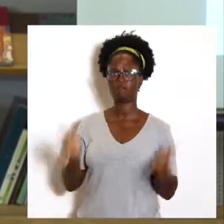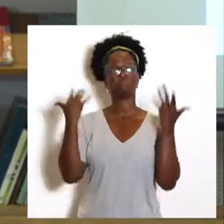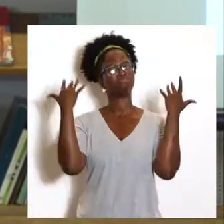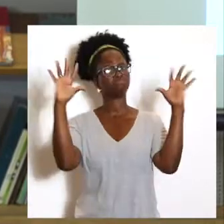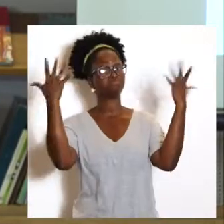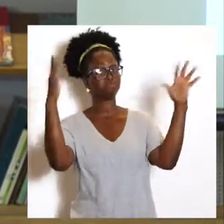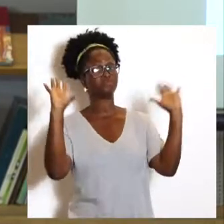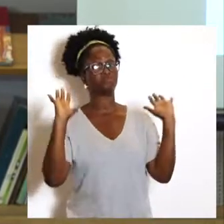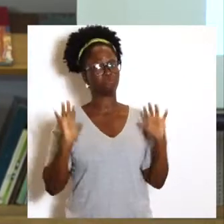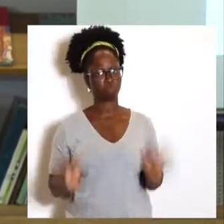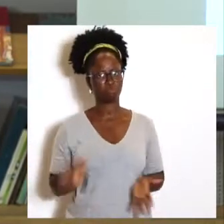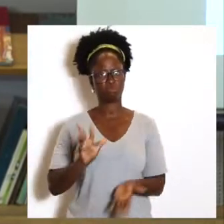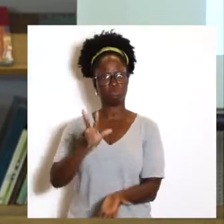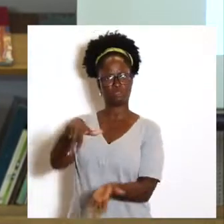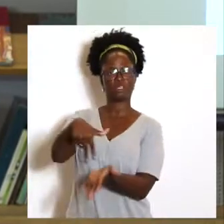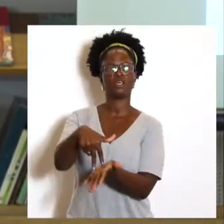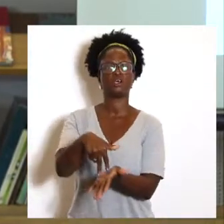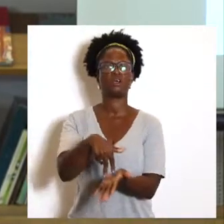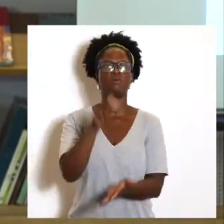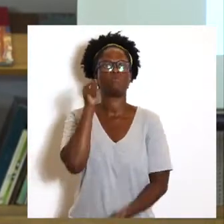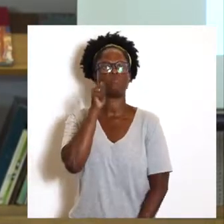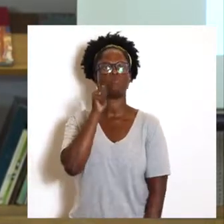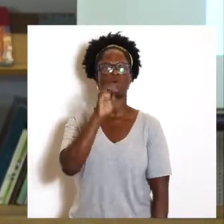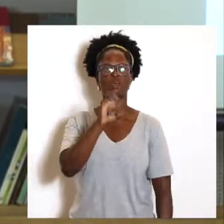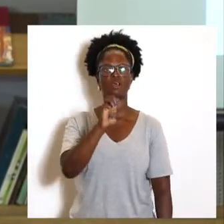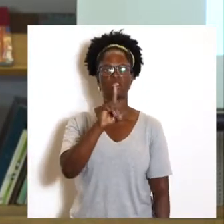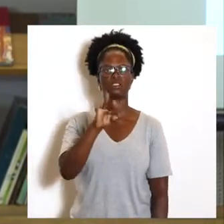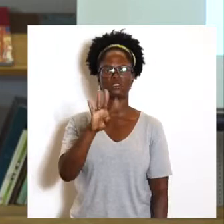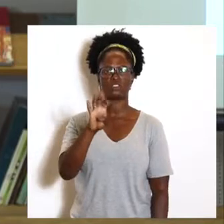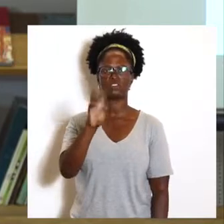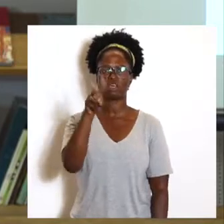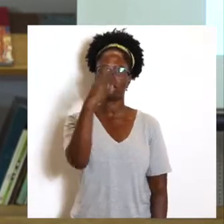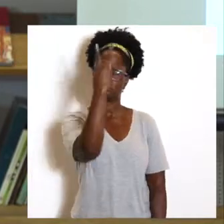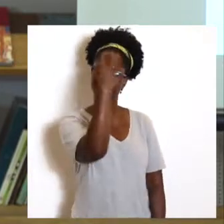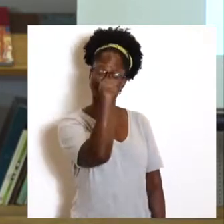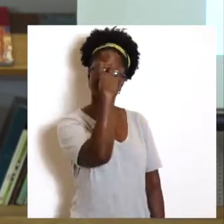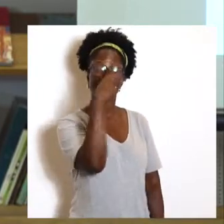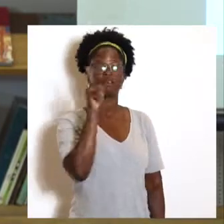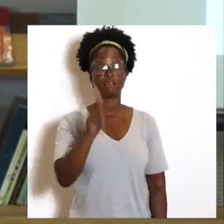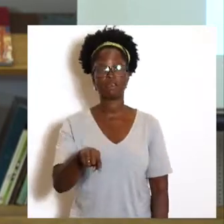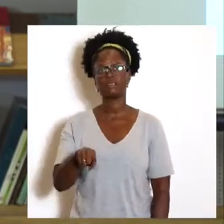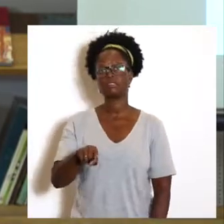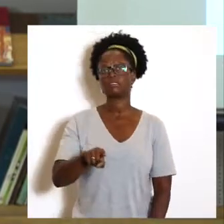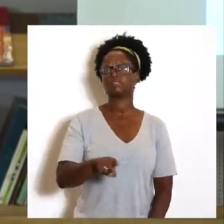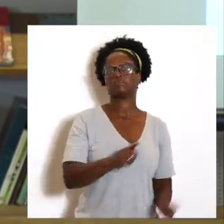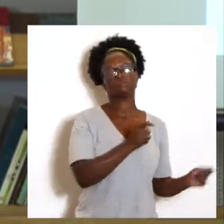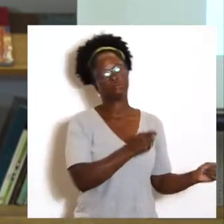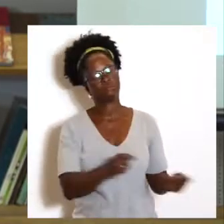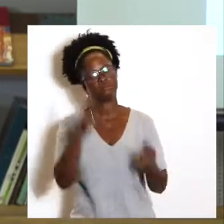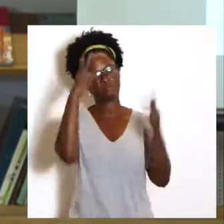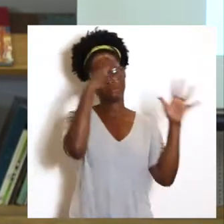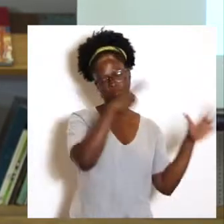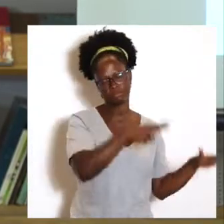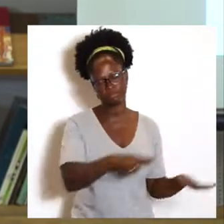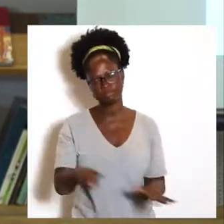alguns deles como dona edith uma senhora cega que toda semana